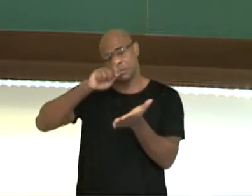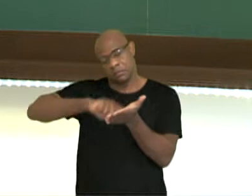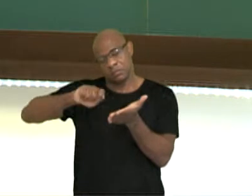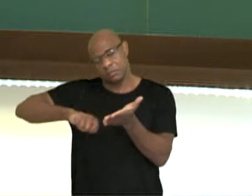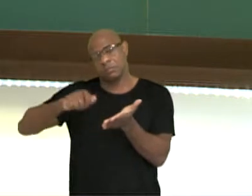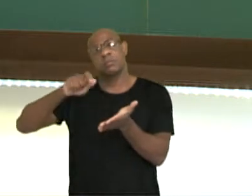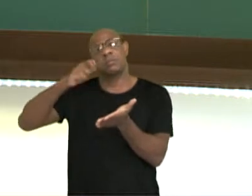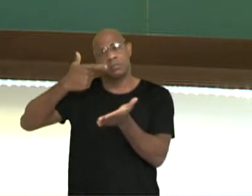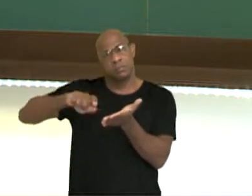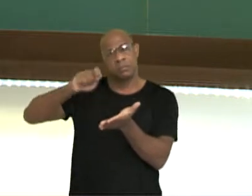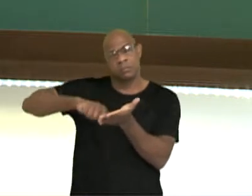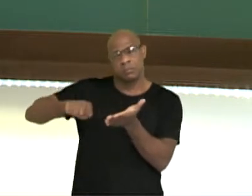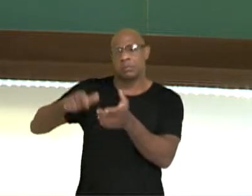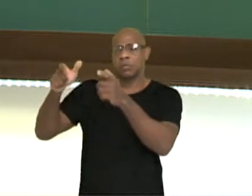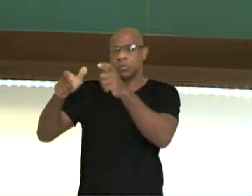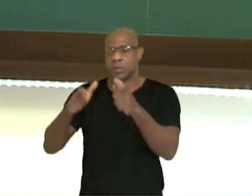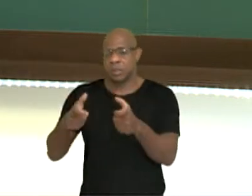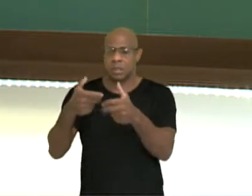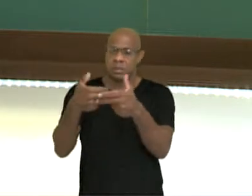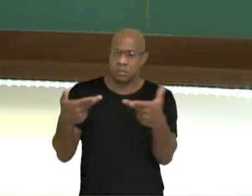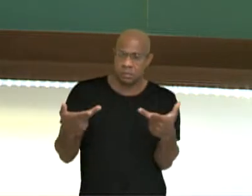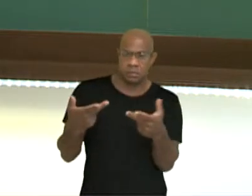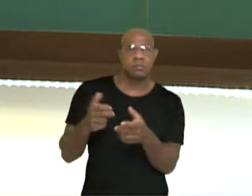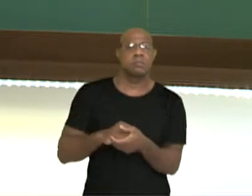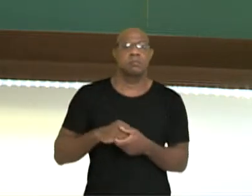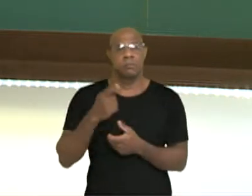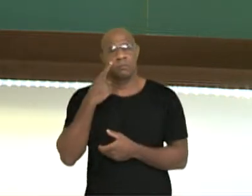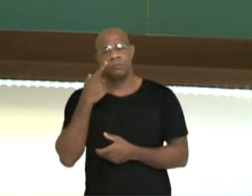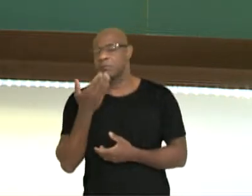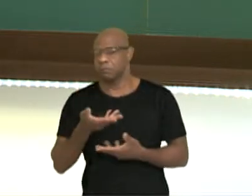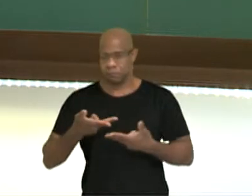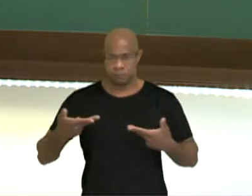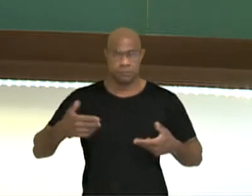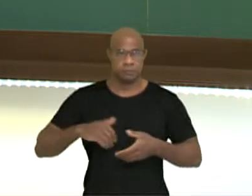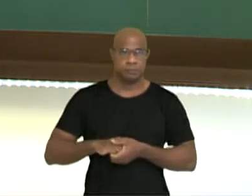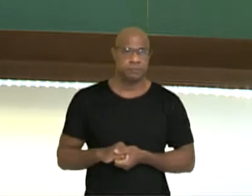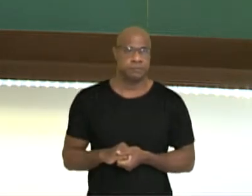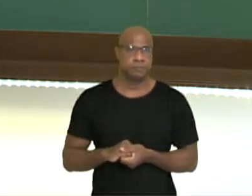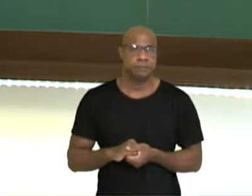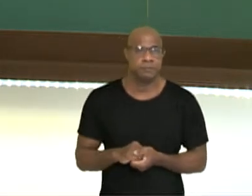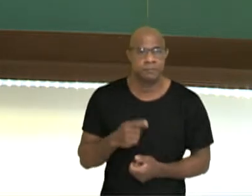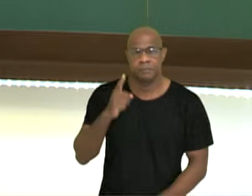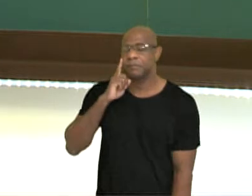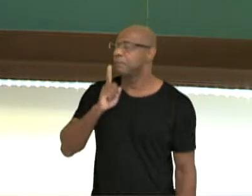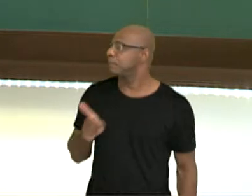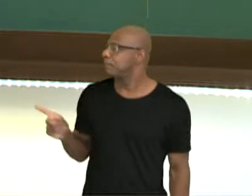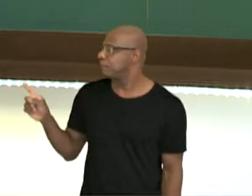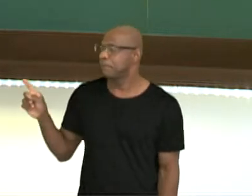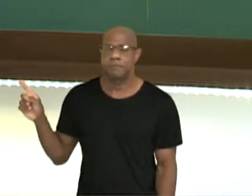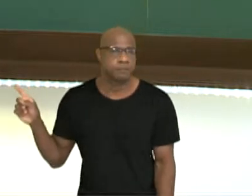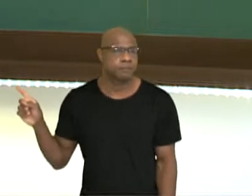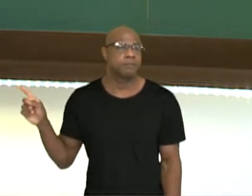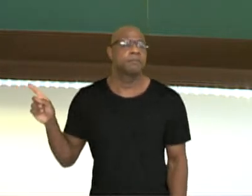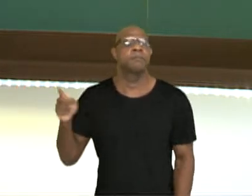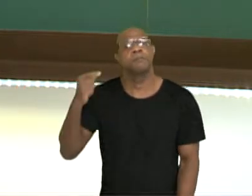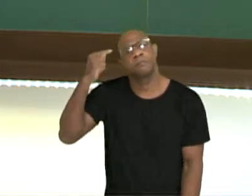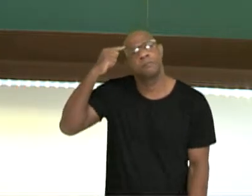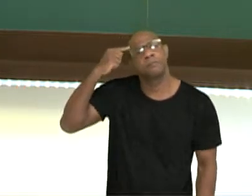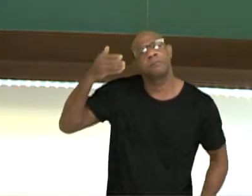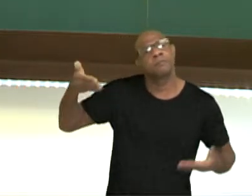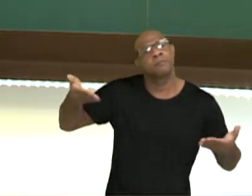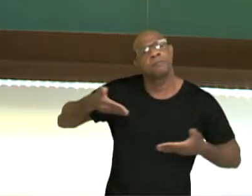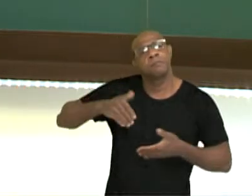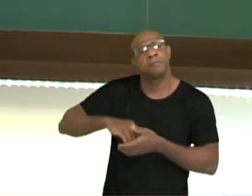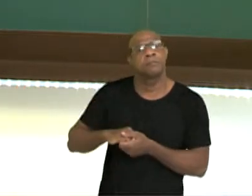descrever algo, algum lugar, alguma coisa. Então vamos dar uma olhadinha, vamos lá. Thinking about it. Vamos pensar comigo.